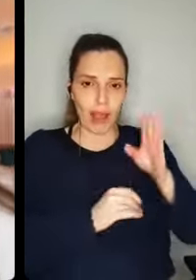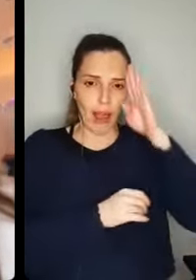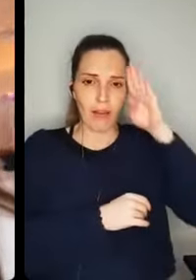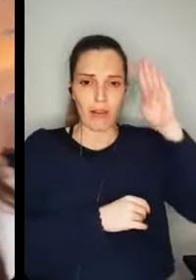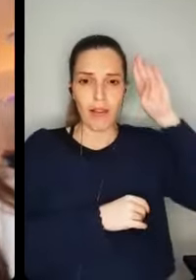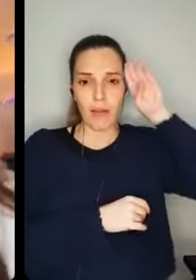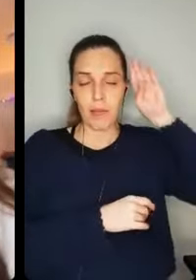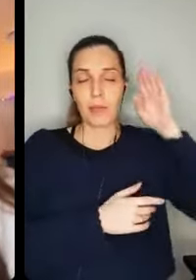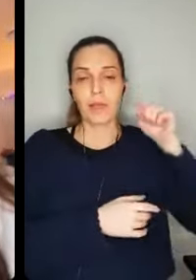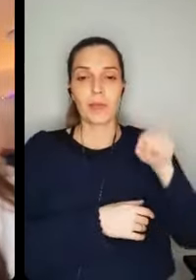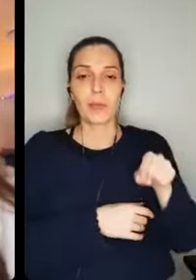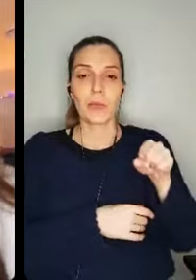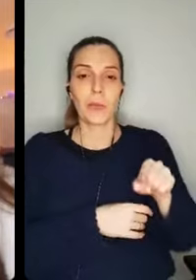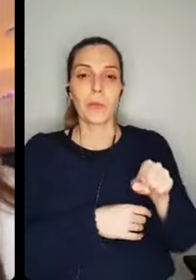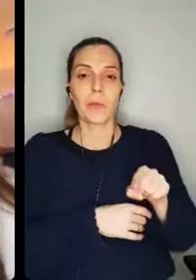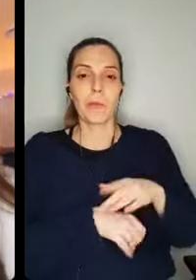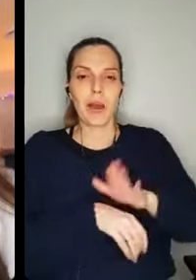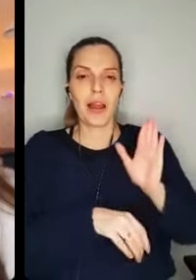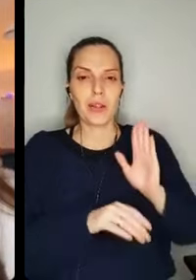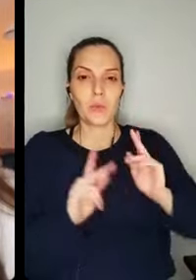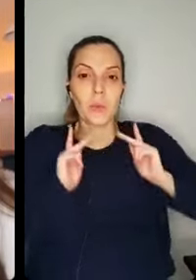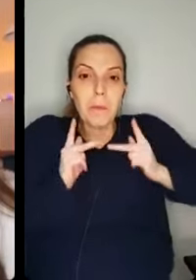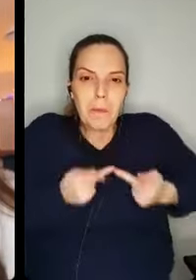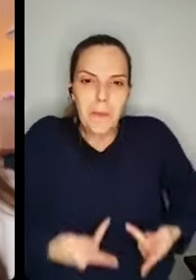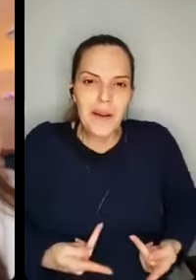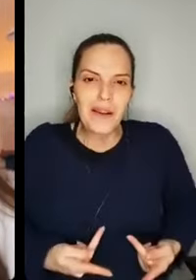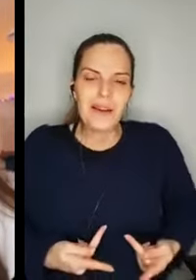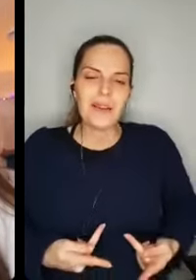assim, sobre a parte mais humana ali do curso, né? Enfim, como é que é a